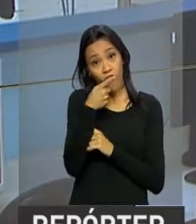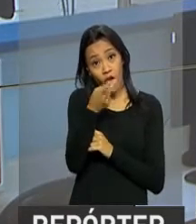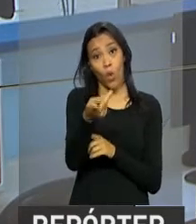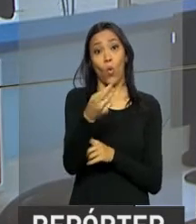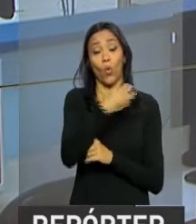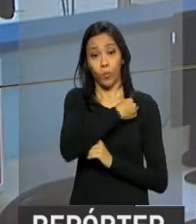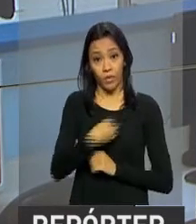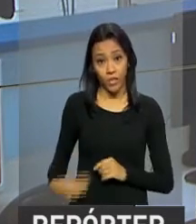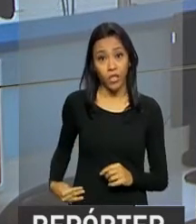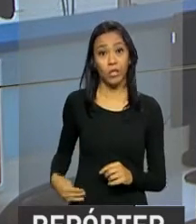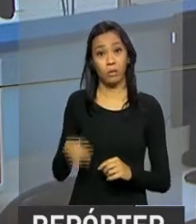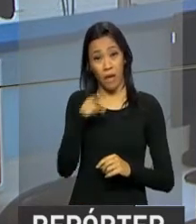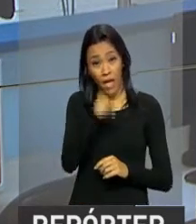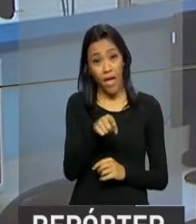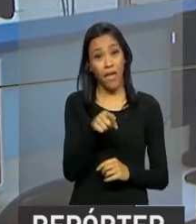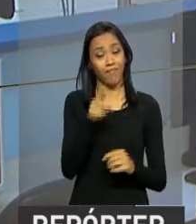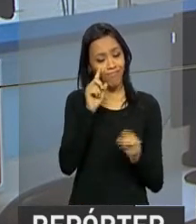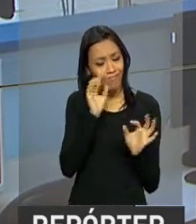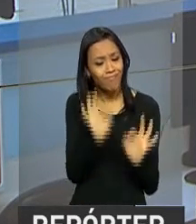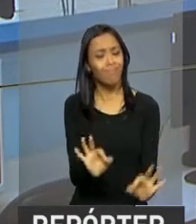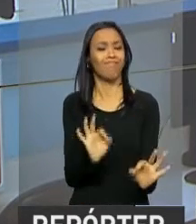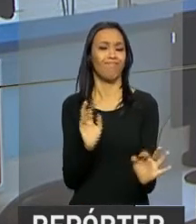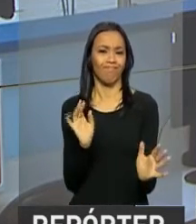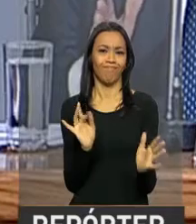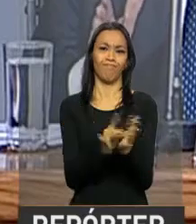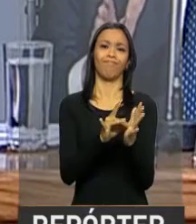essa nova meta é mais realista.